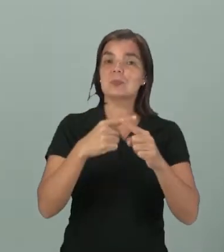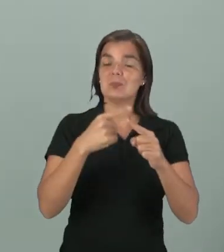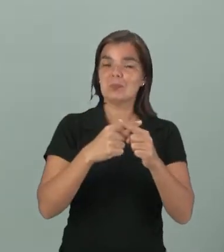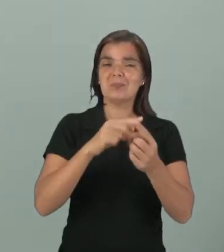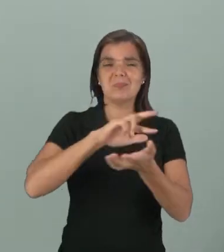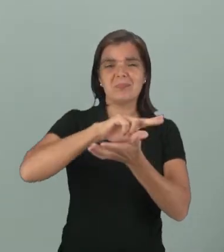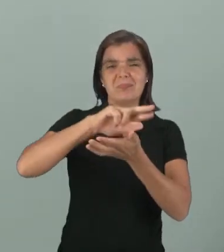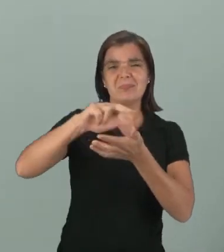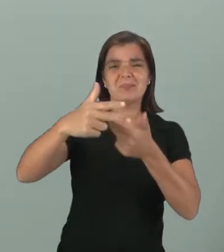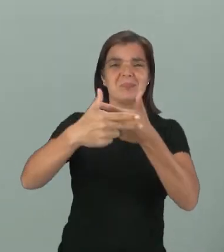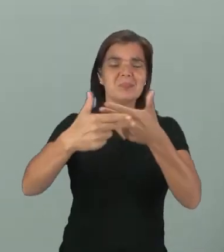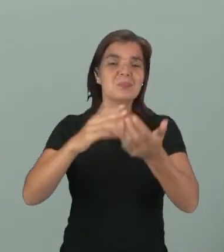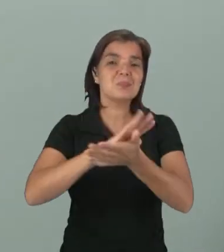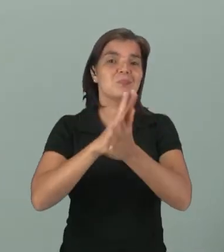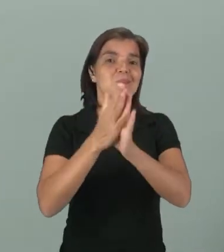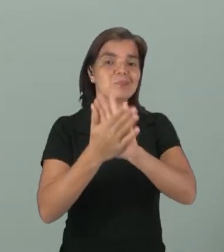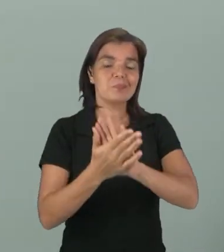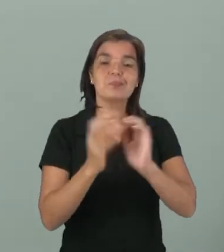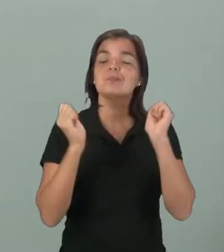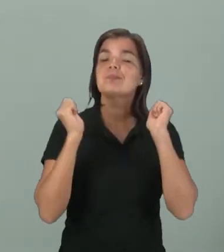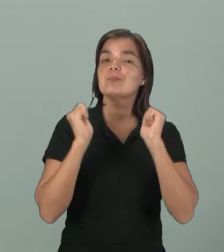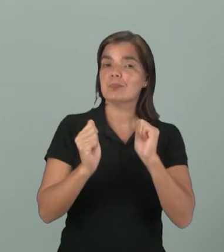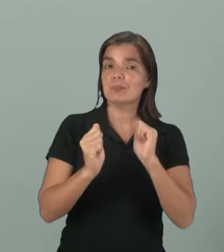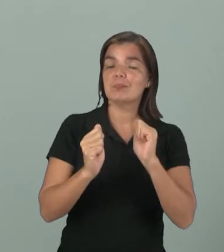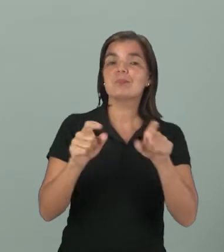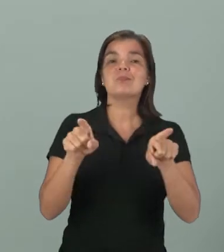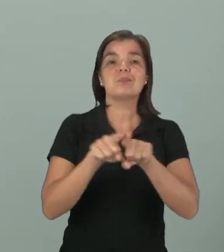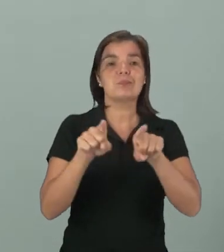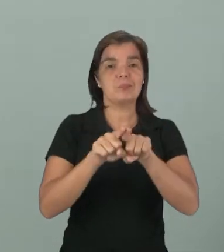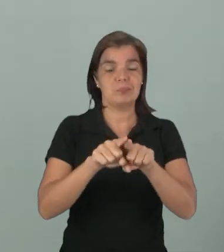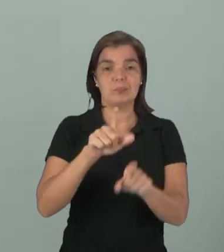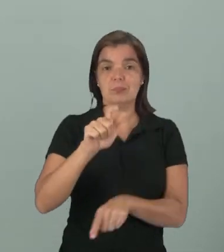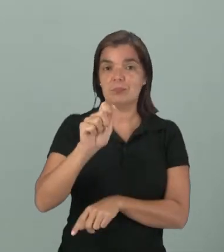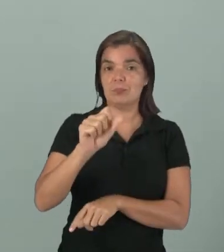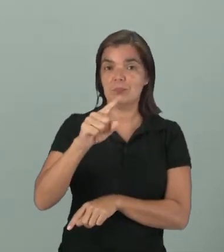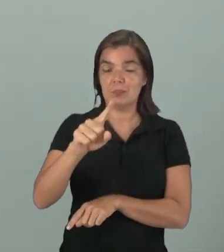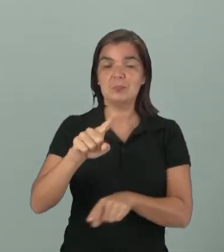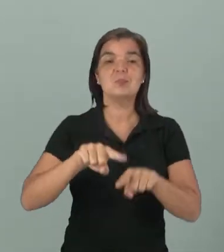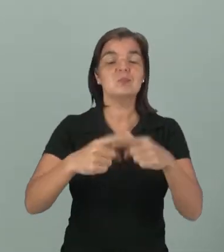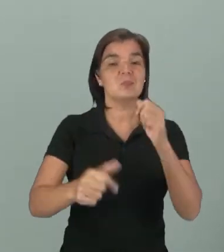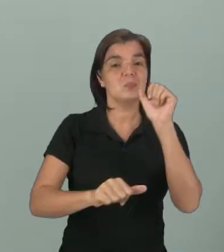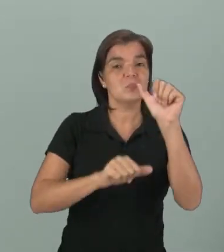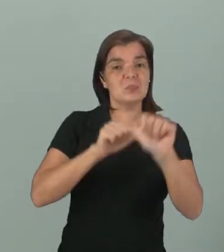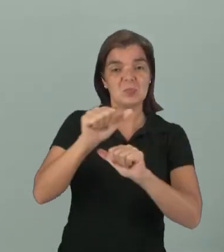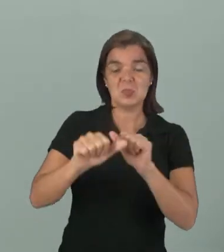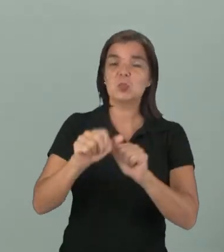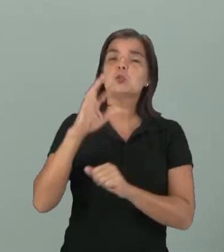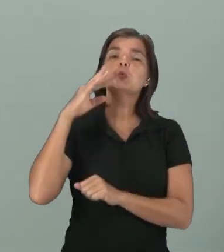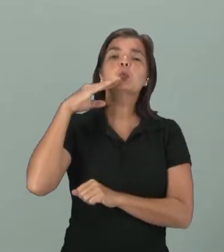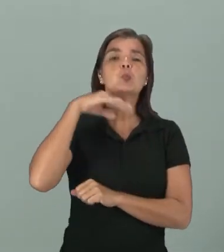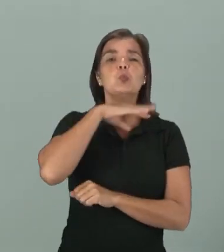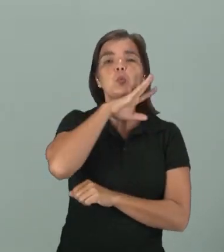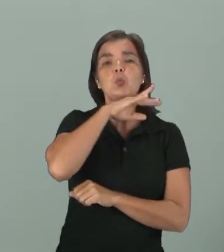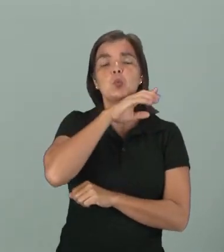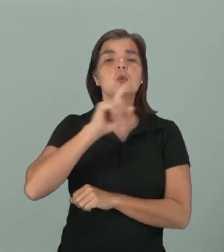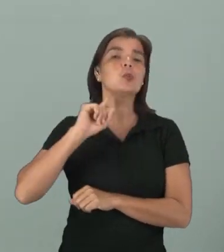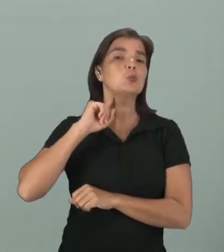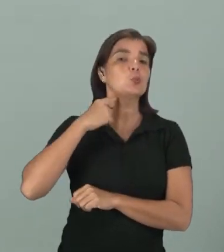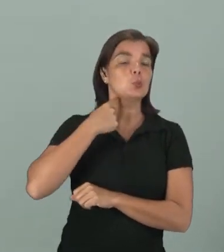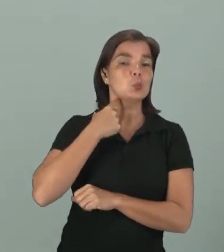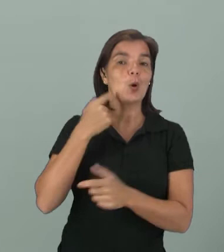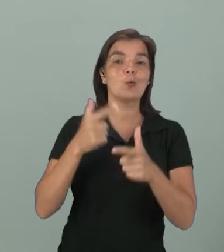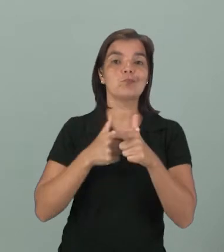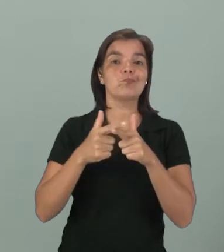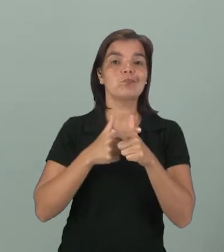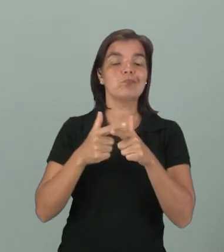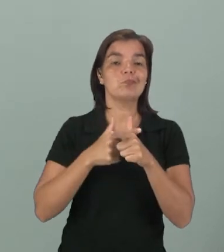uma série de danos, podem lançar uma série de gases para a atmosfera, tornando ela densa e poluída e podendo causar